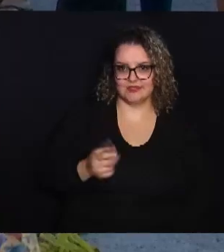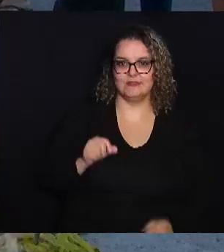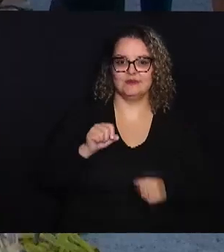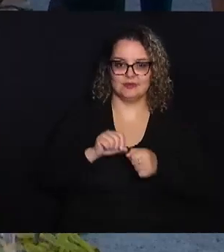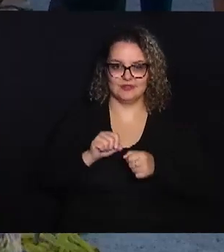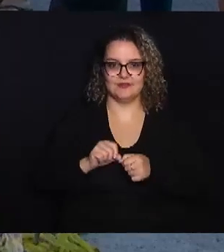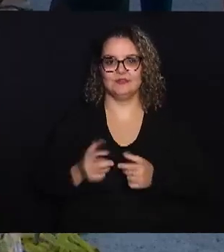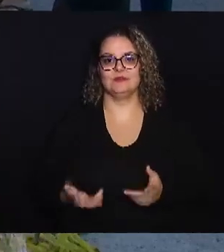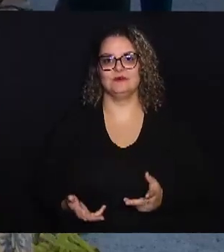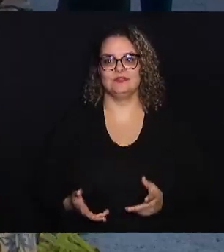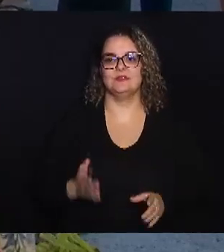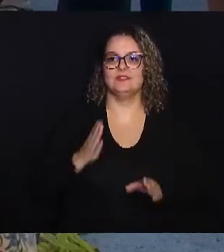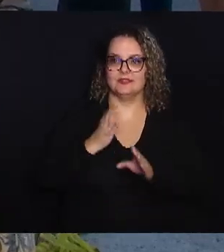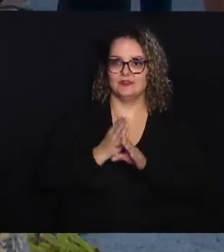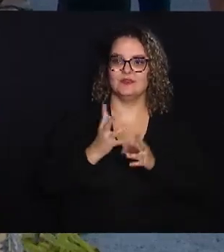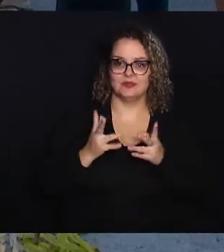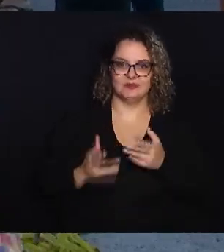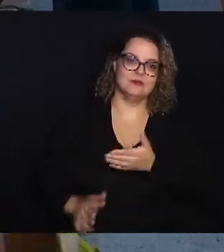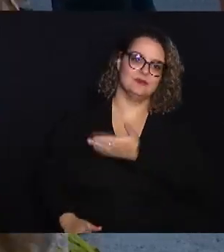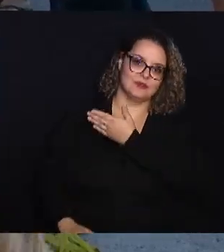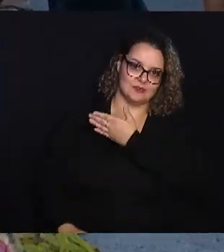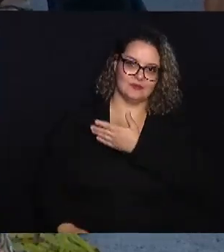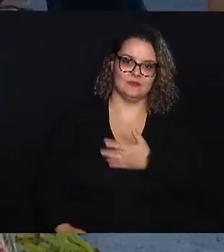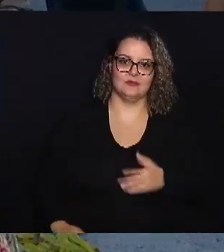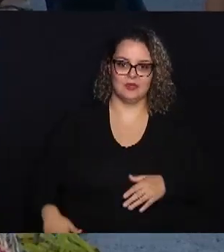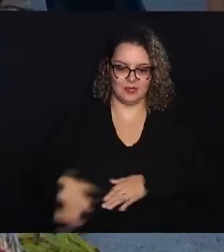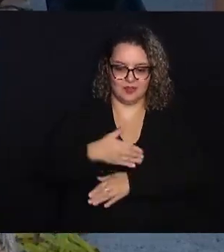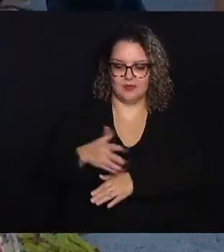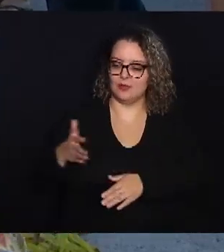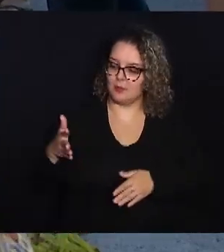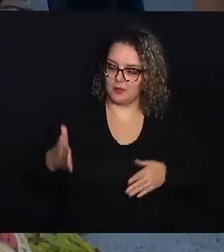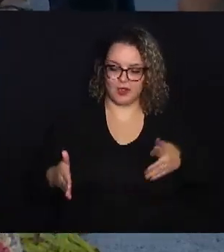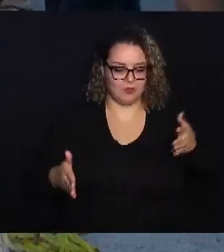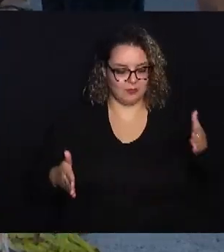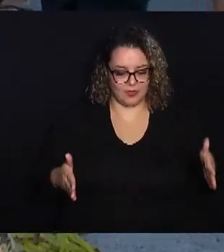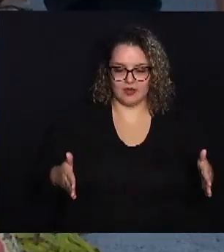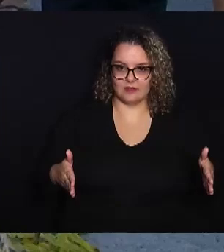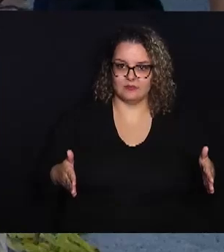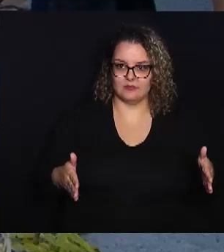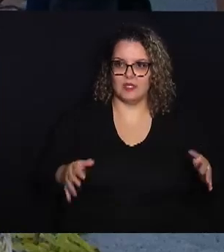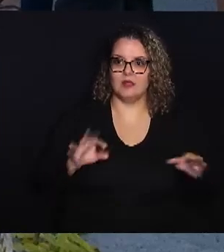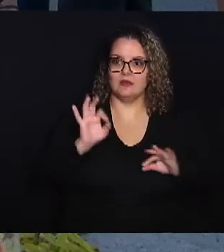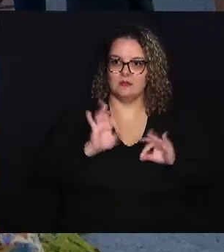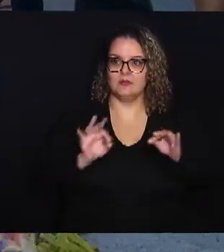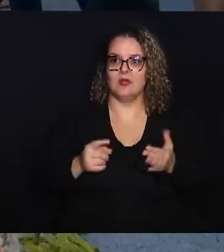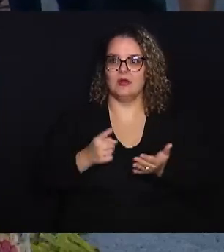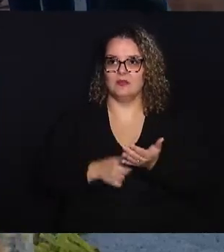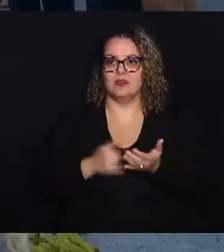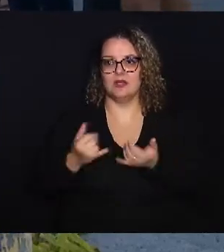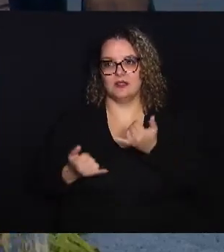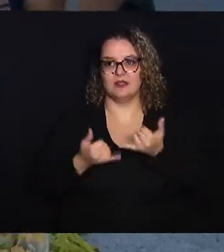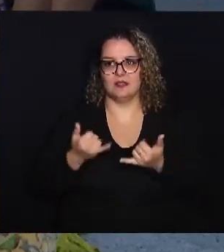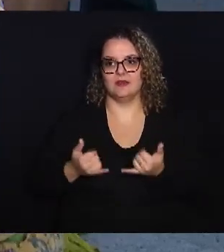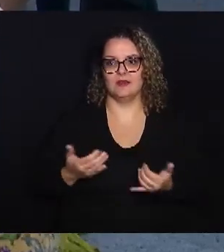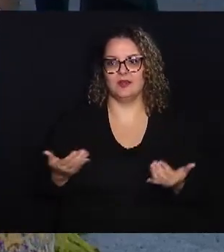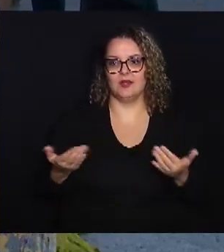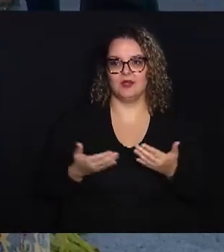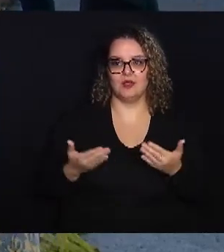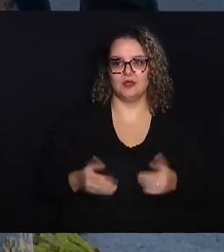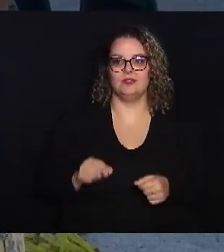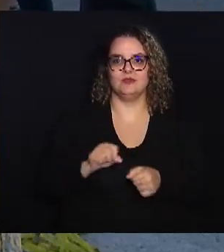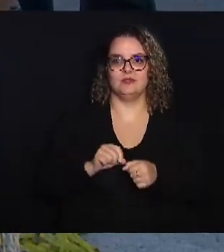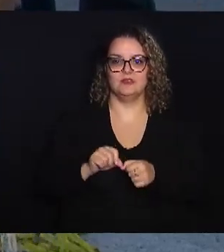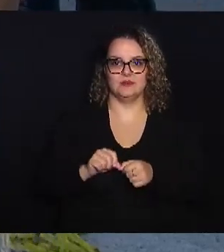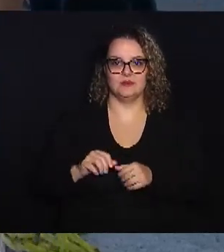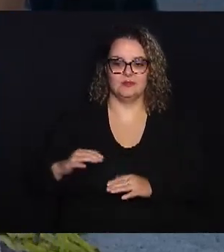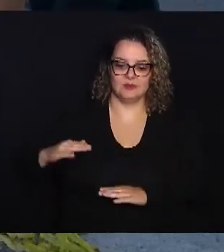Campinas realizassem encontros assim, né? Fechassem a rua, marcassem, planejassem um momento para brincar. Aqui hoje a gente está